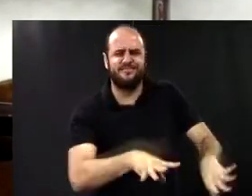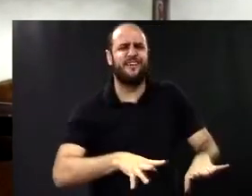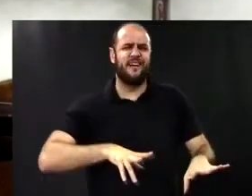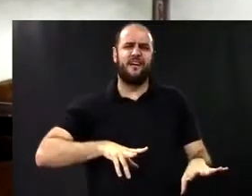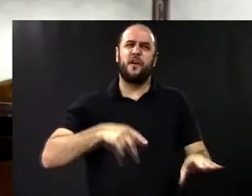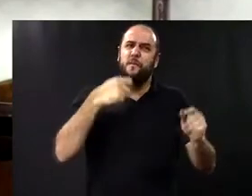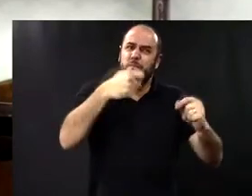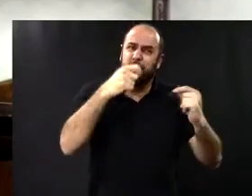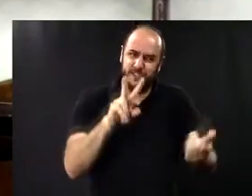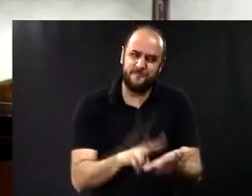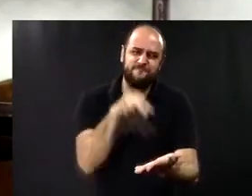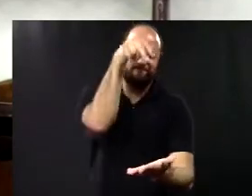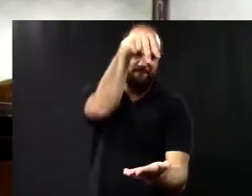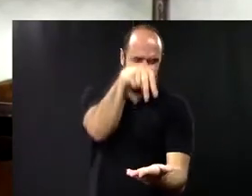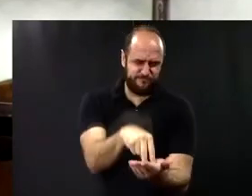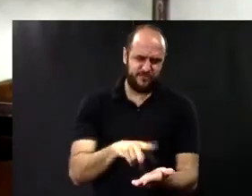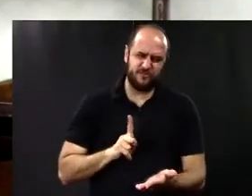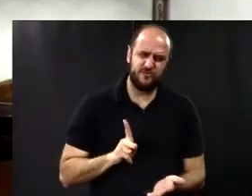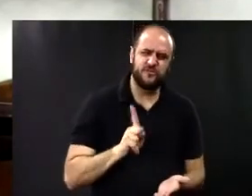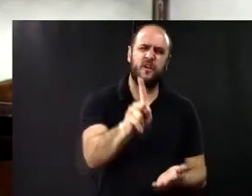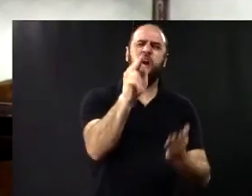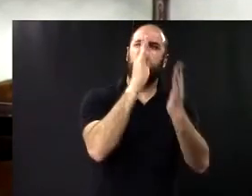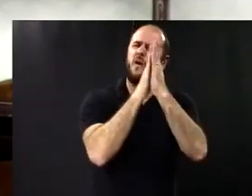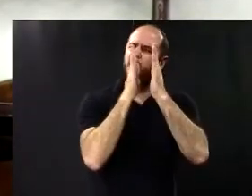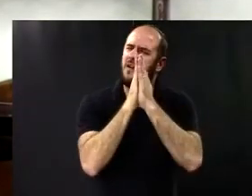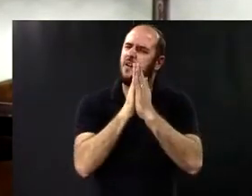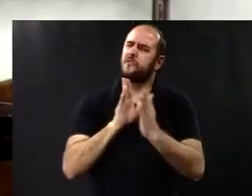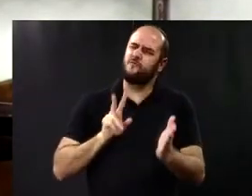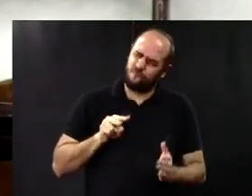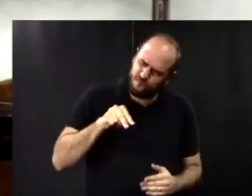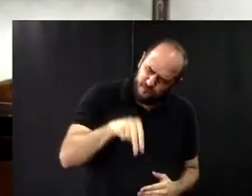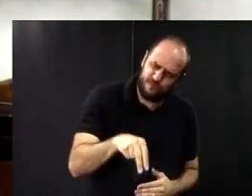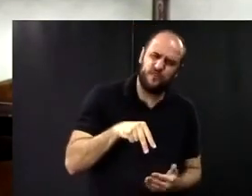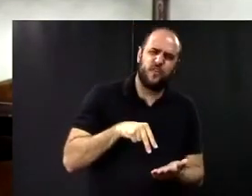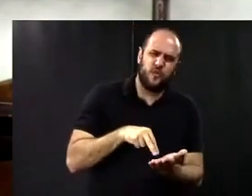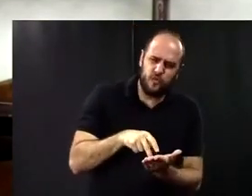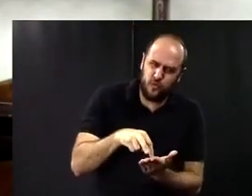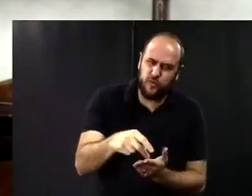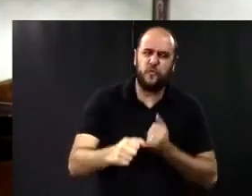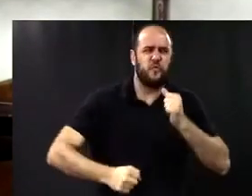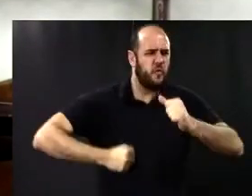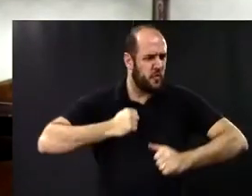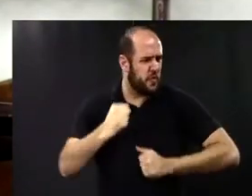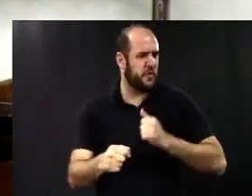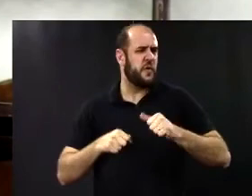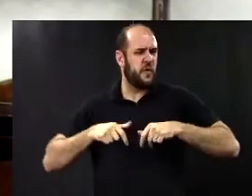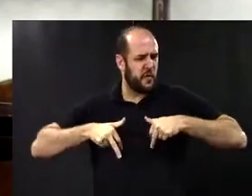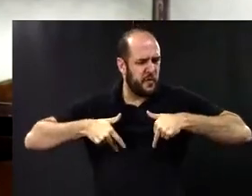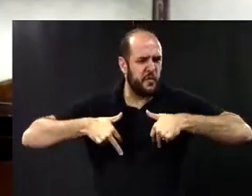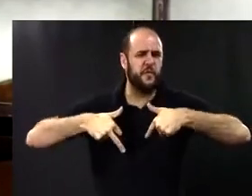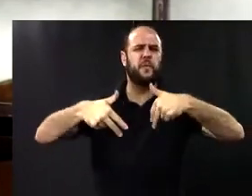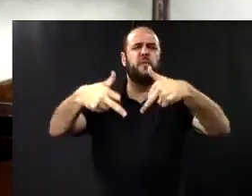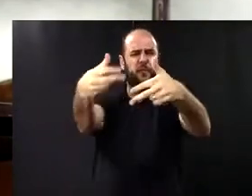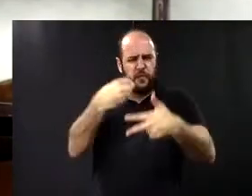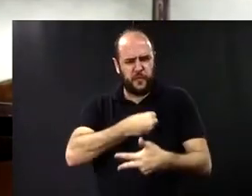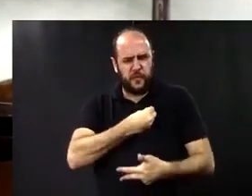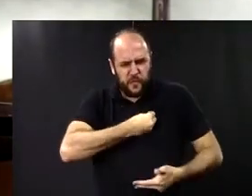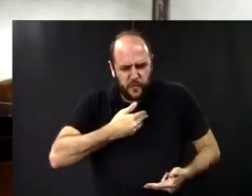continuar lutando, de continuar correndo, de continuar perseverando.